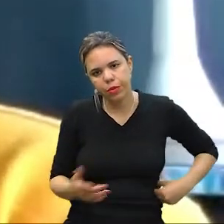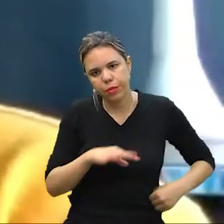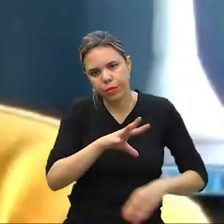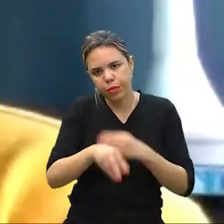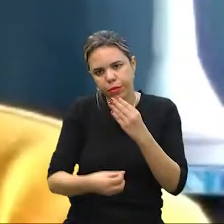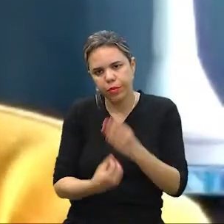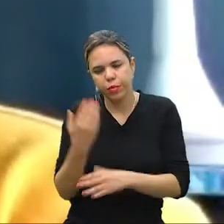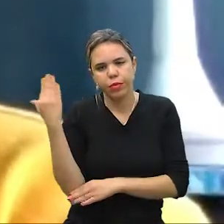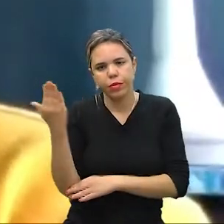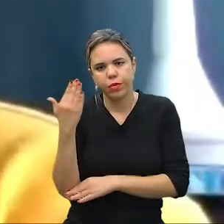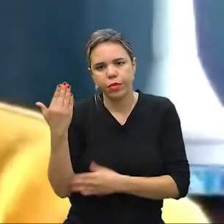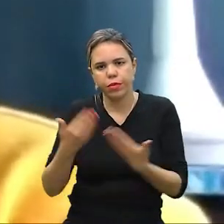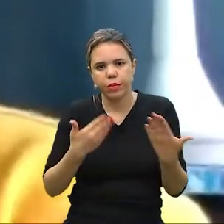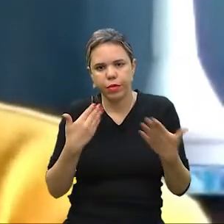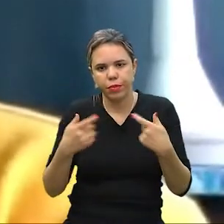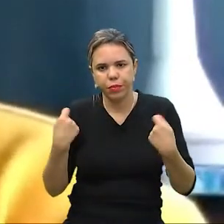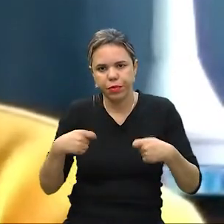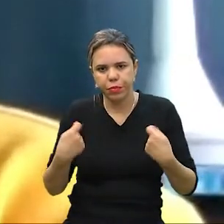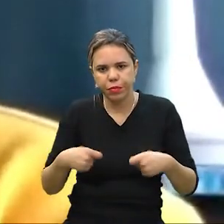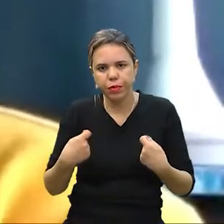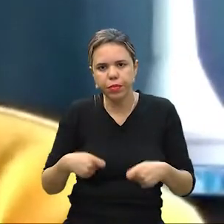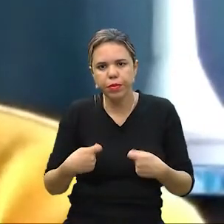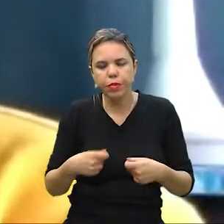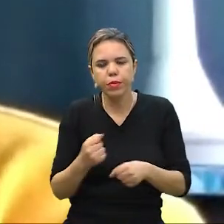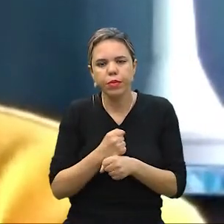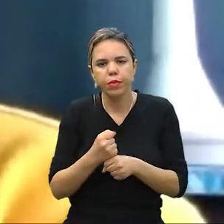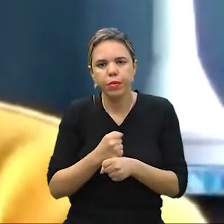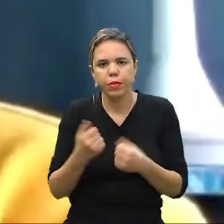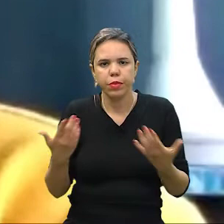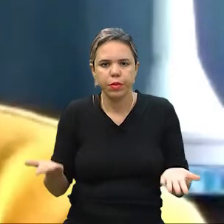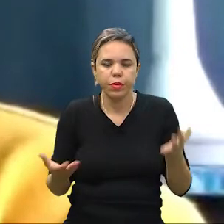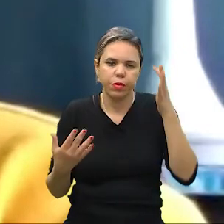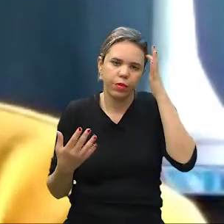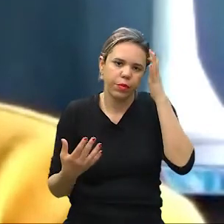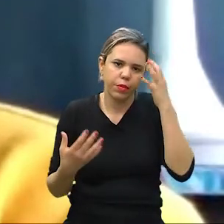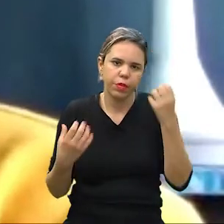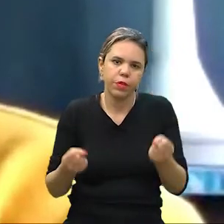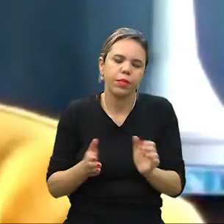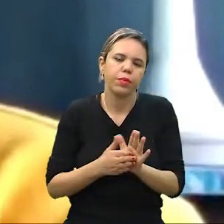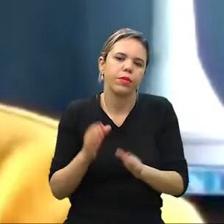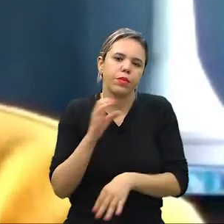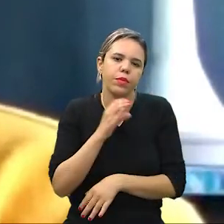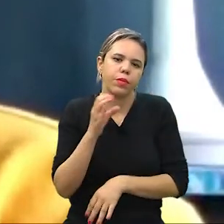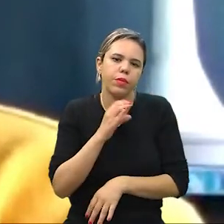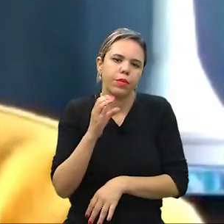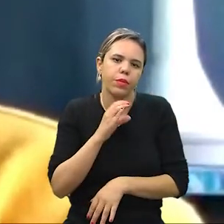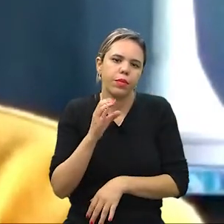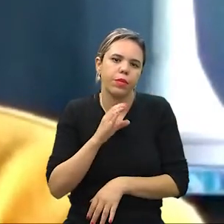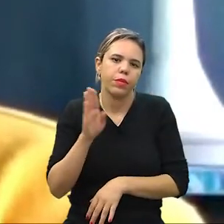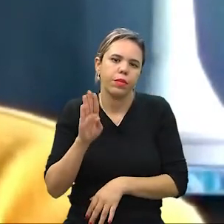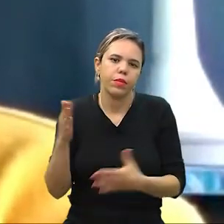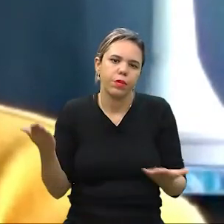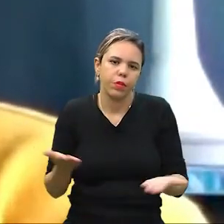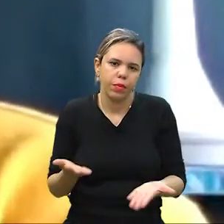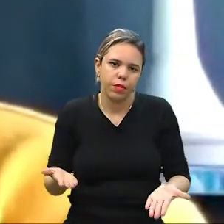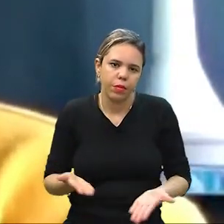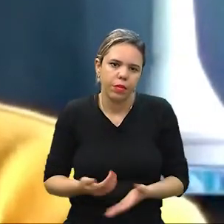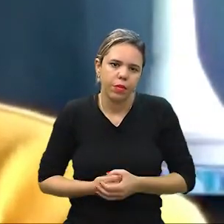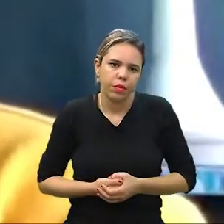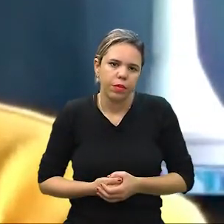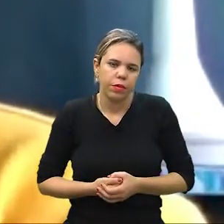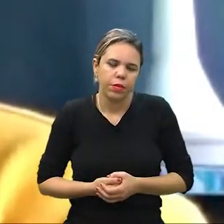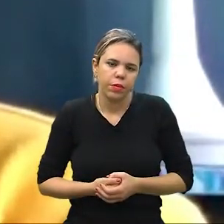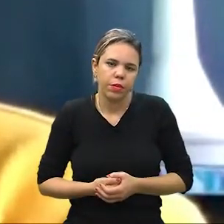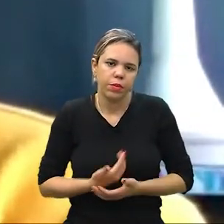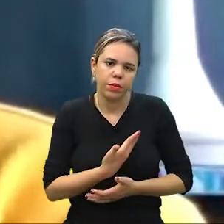clima nesse debate. Precisa ser nessa década, então, vamos cobrar com urgência dos nossos parlamentares hoje e dos